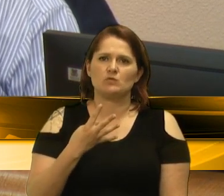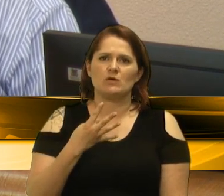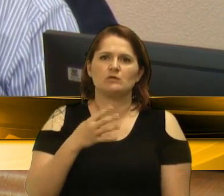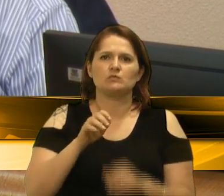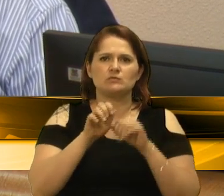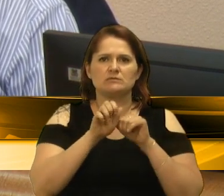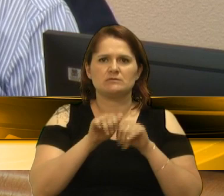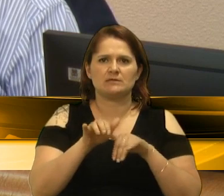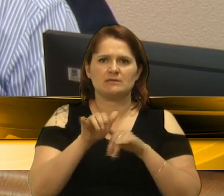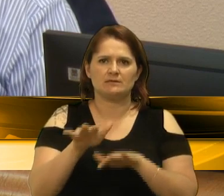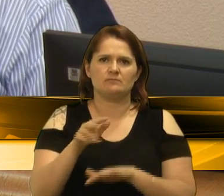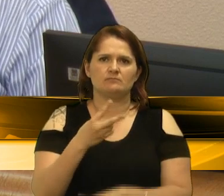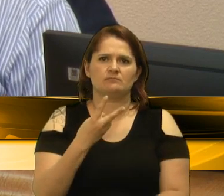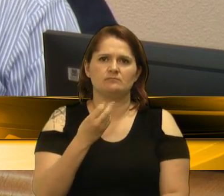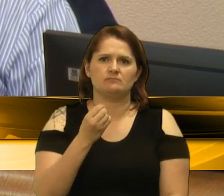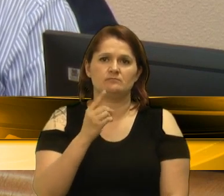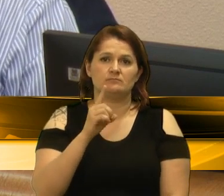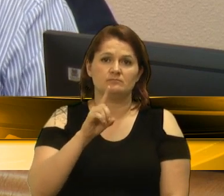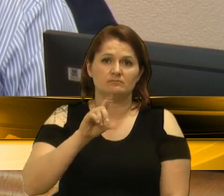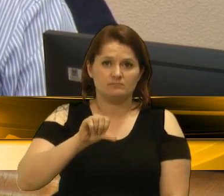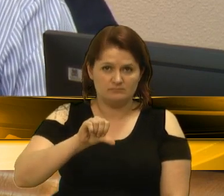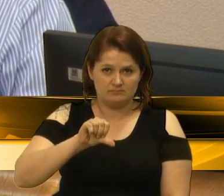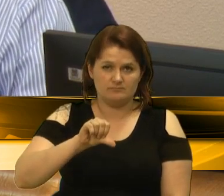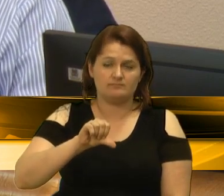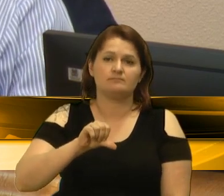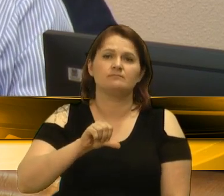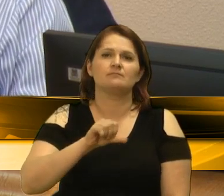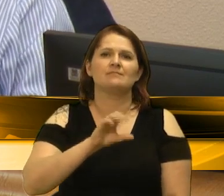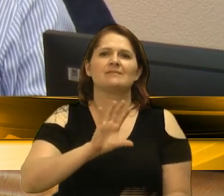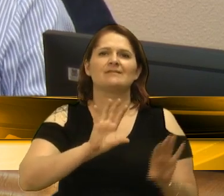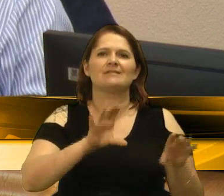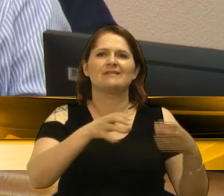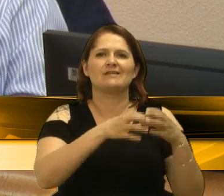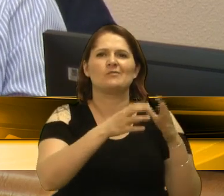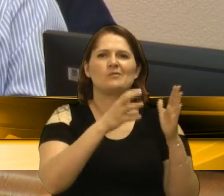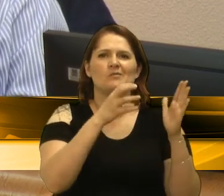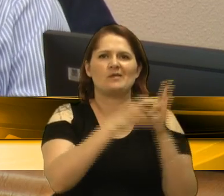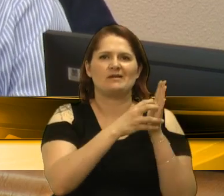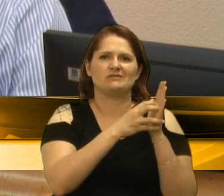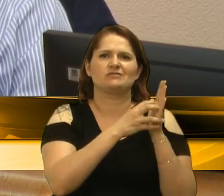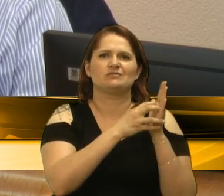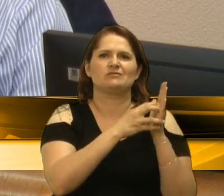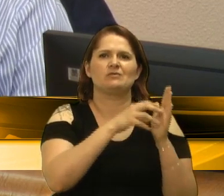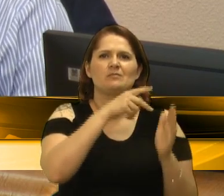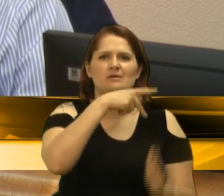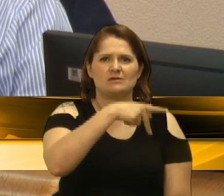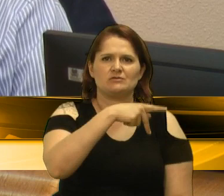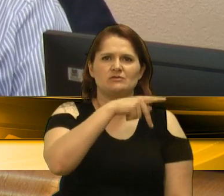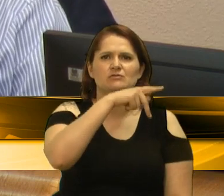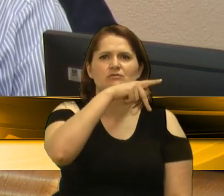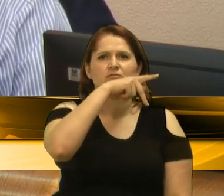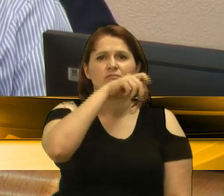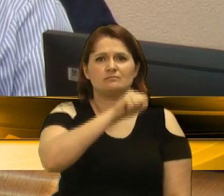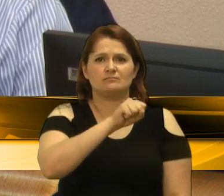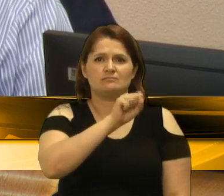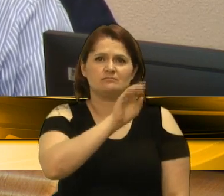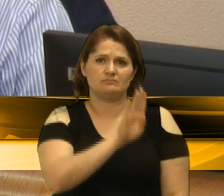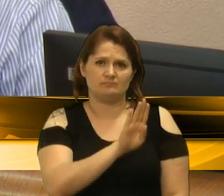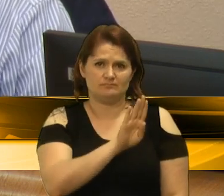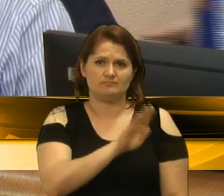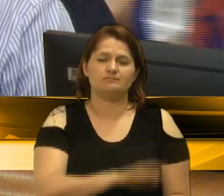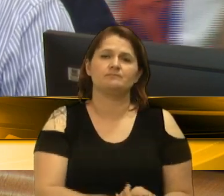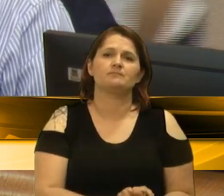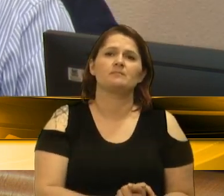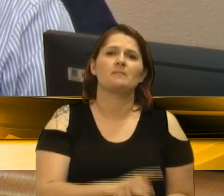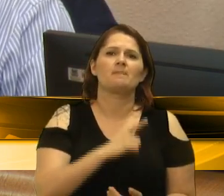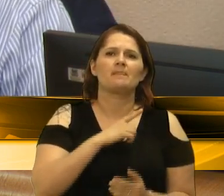setembro de 2019. Autor, bancada do Partido Socialista Brasileiro, PSB.